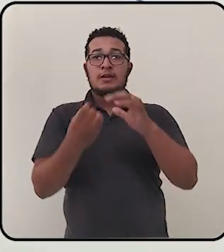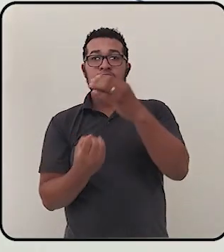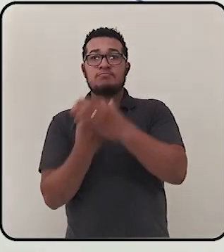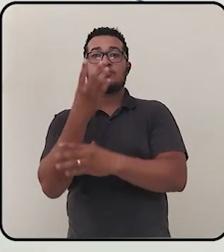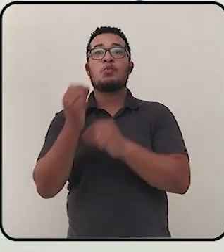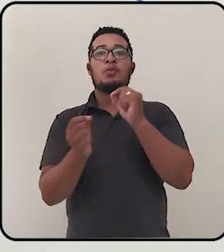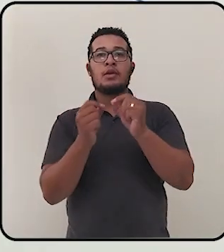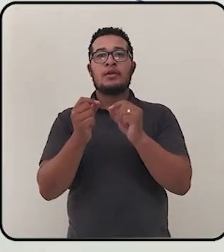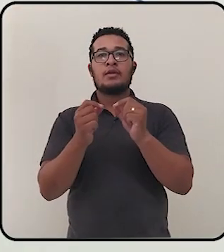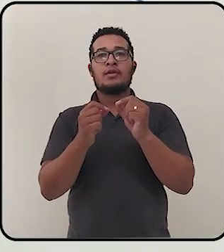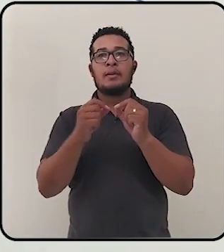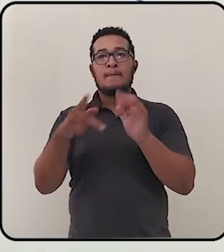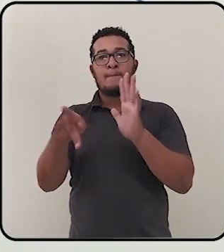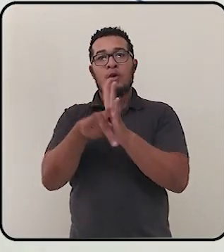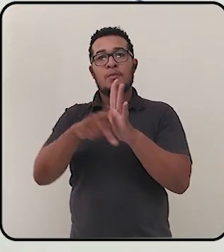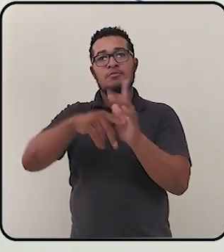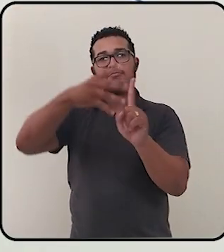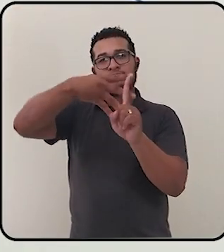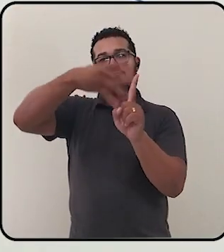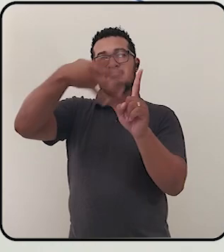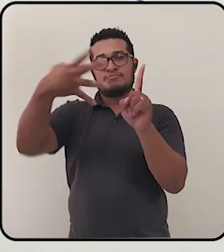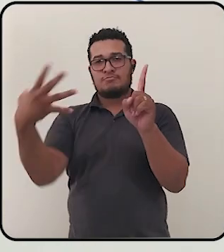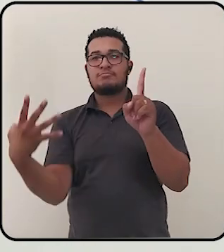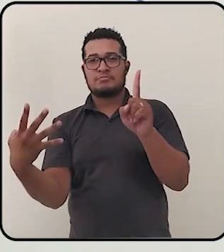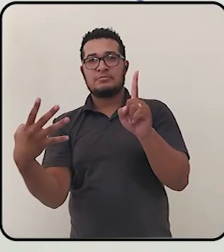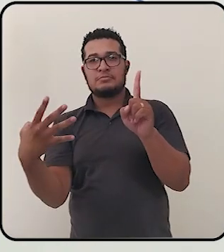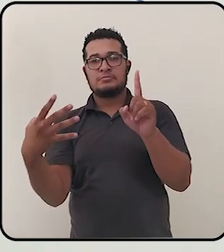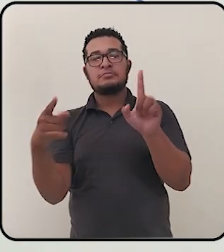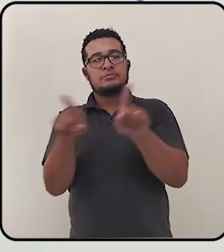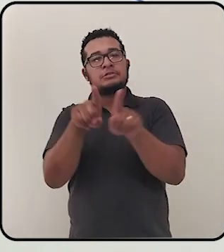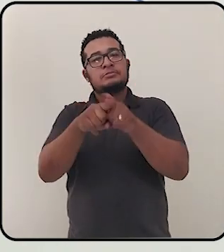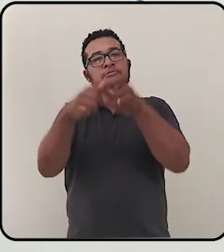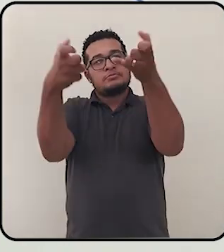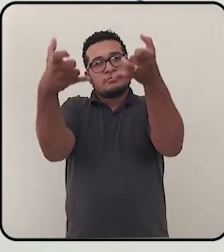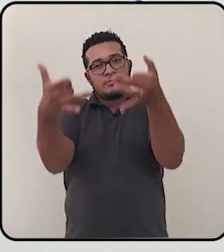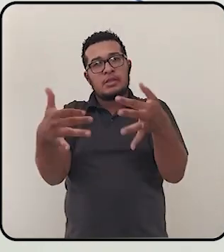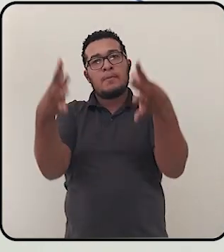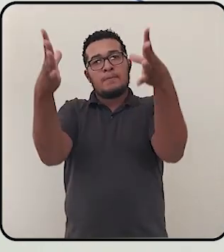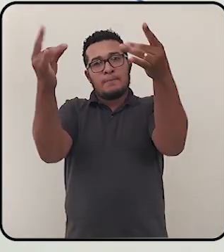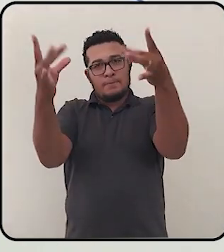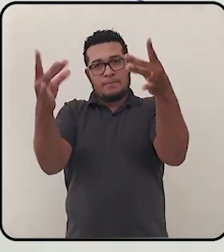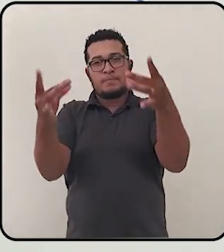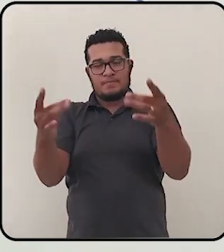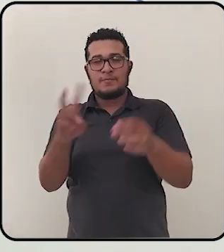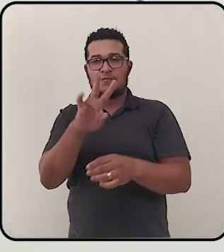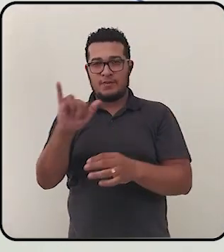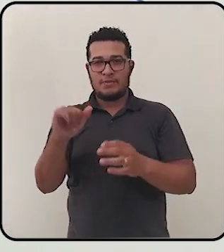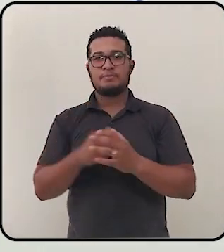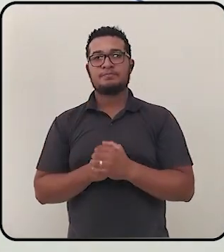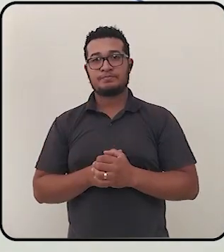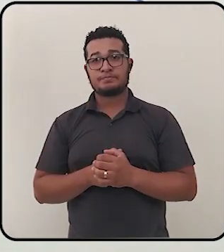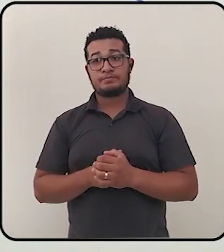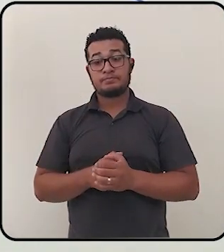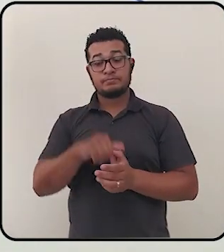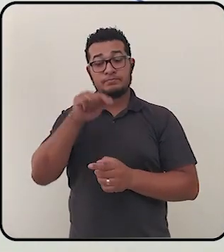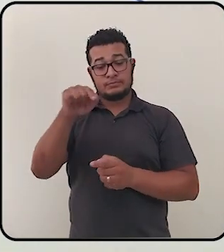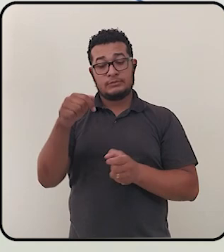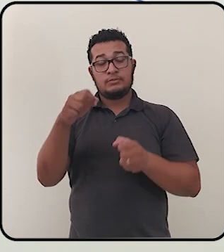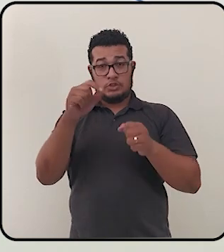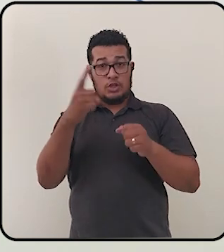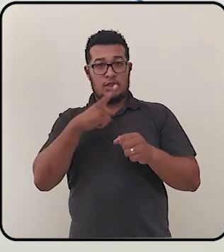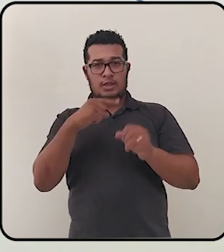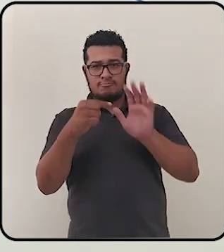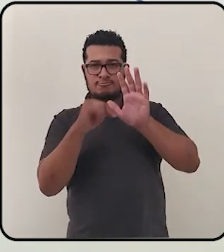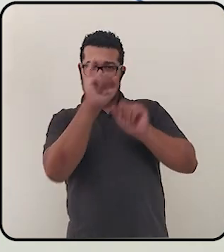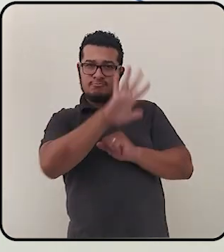origem às 4 estações do ano, conforme nós vamos explicar melhor nesse esquema. Esse esquema, não